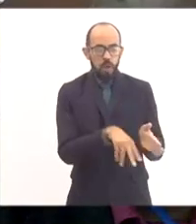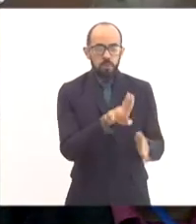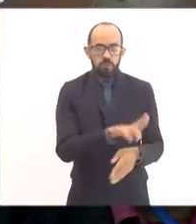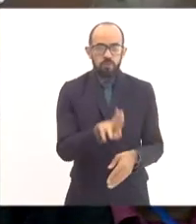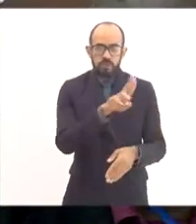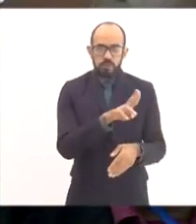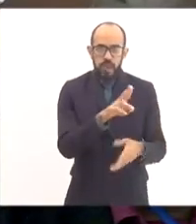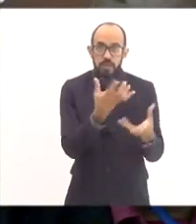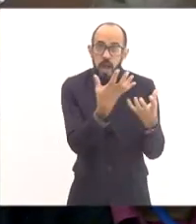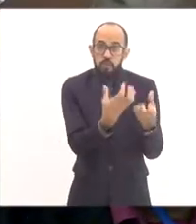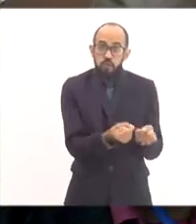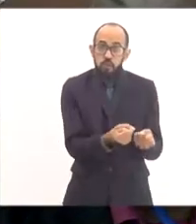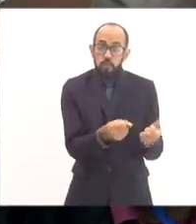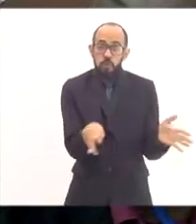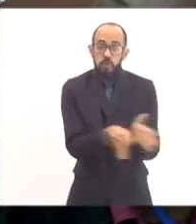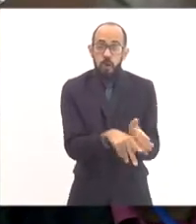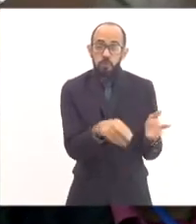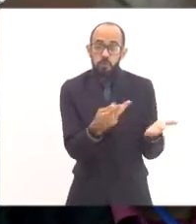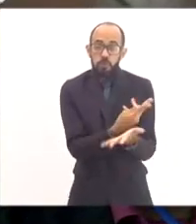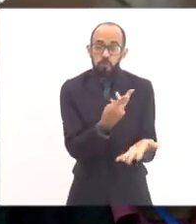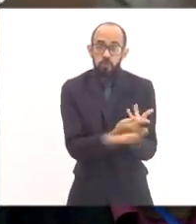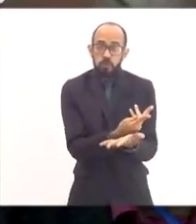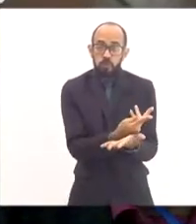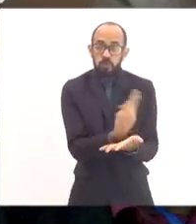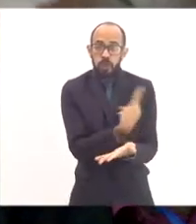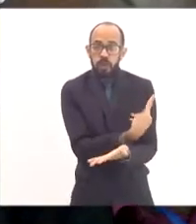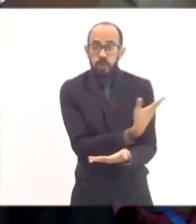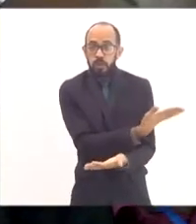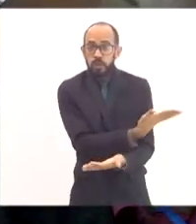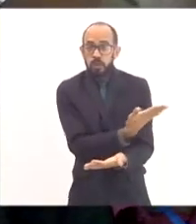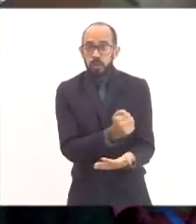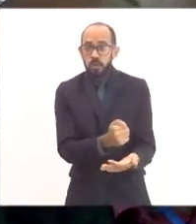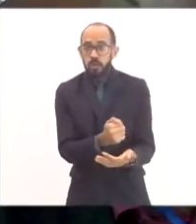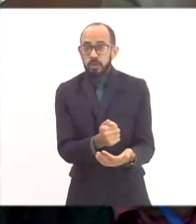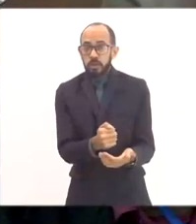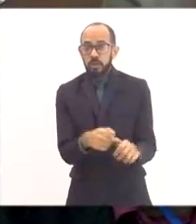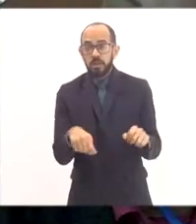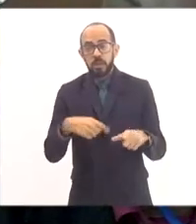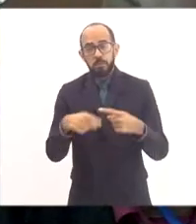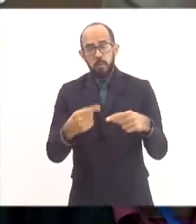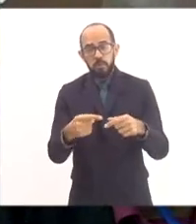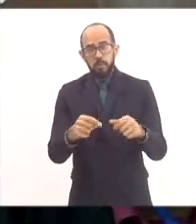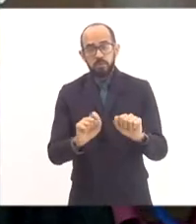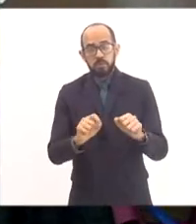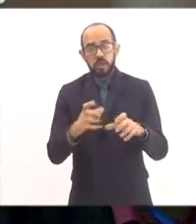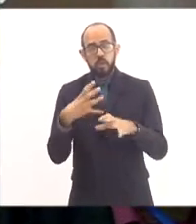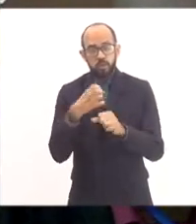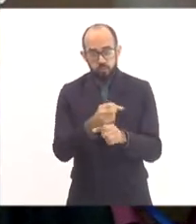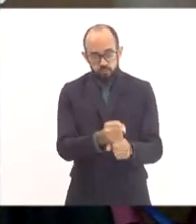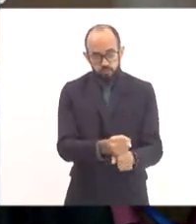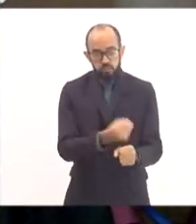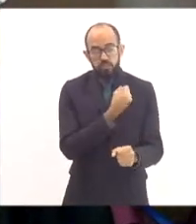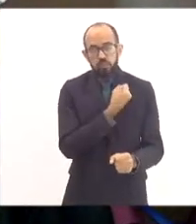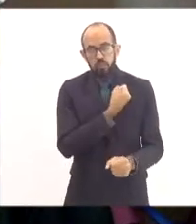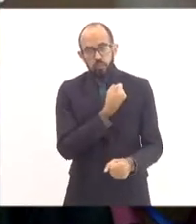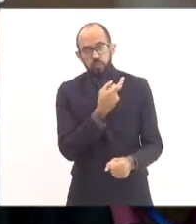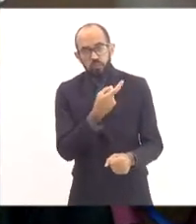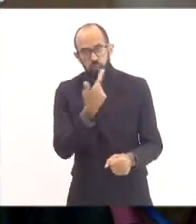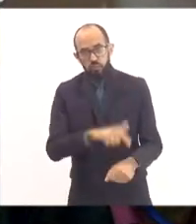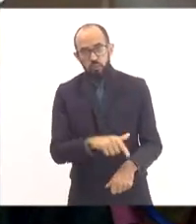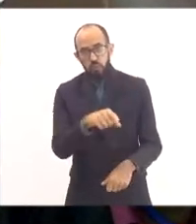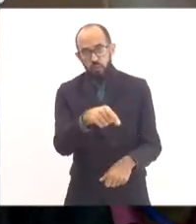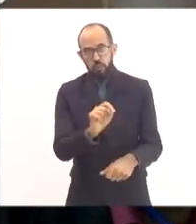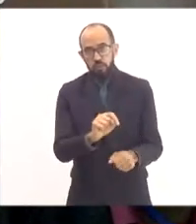que, inclusive, ia ter reclassificação. Iam reclassificar, depois da redação dos candidatos eliminados,